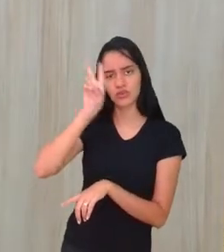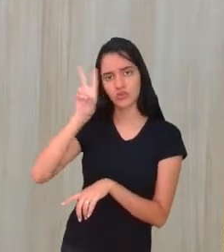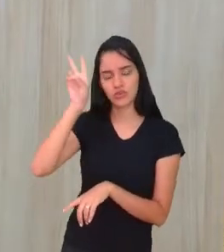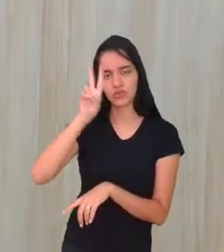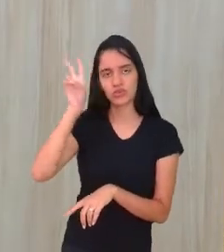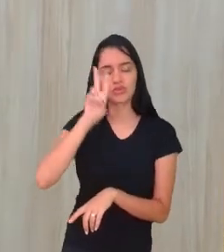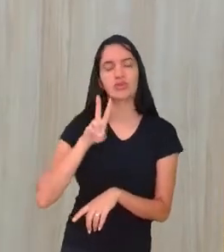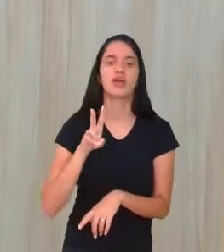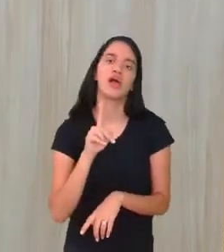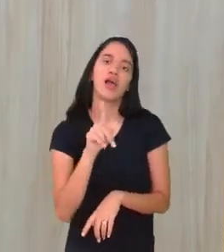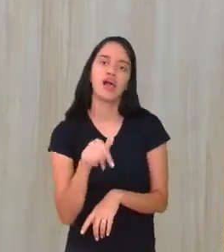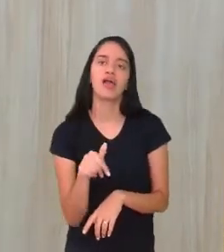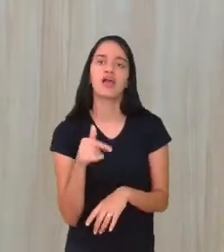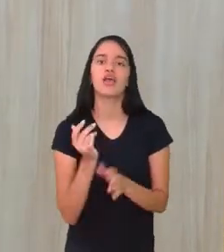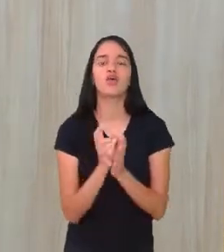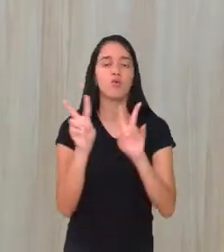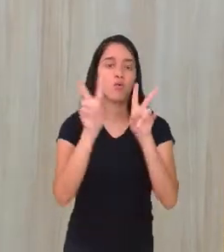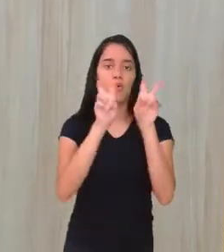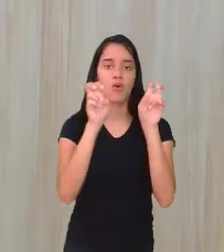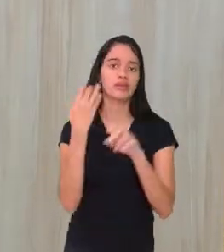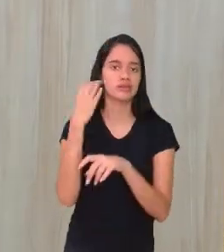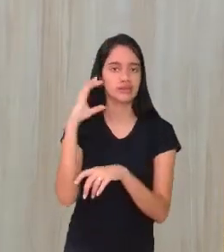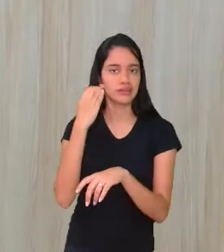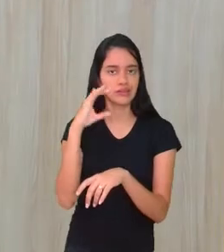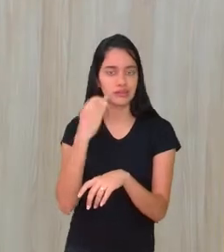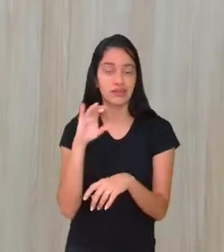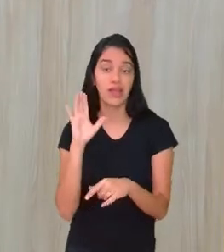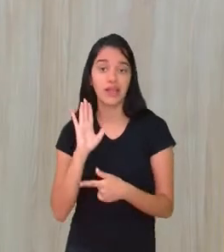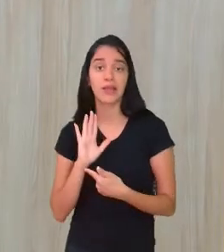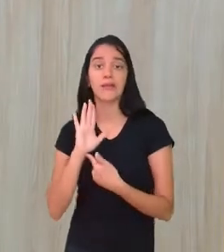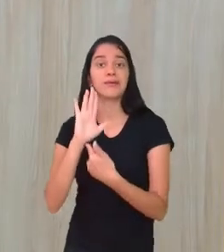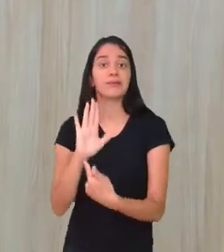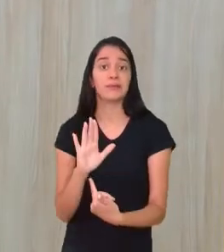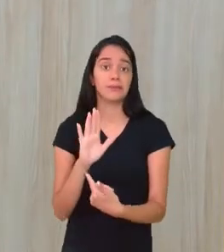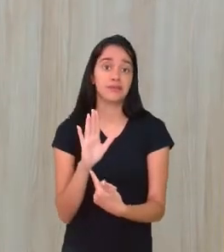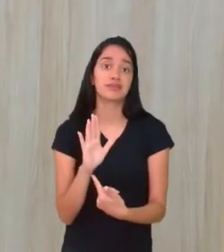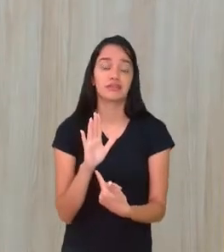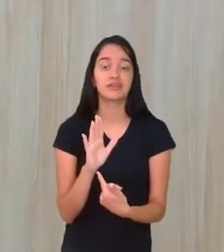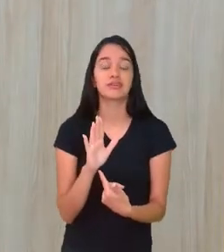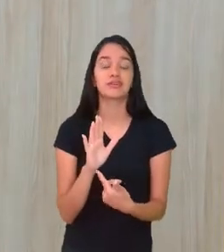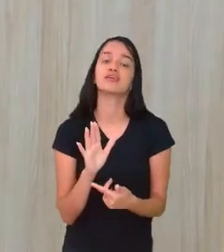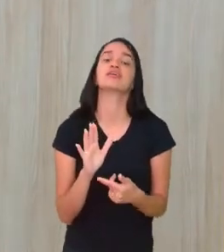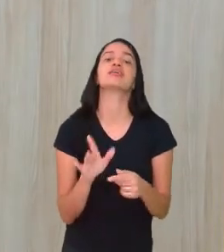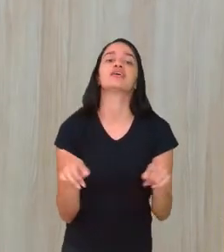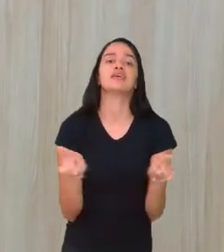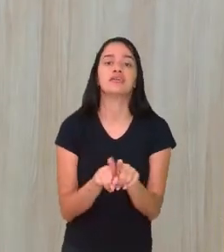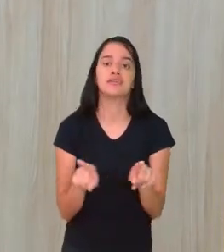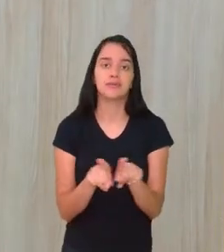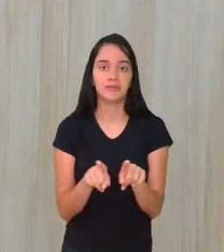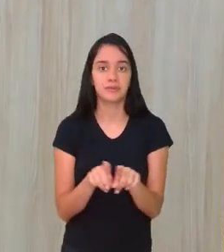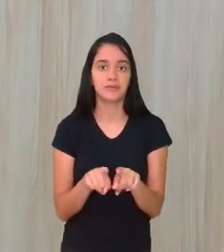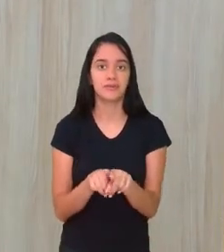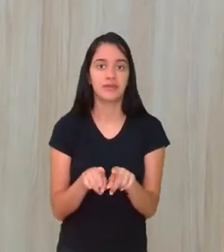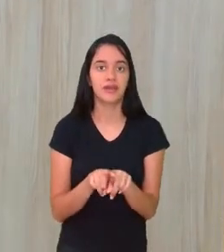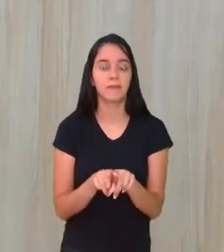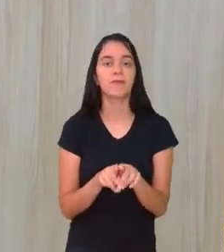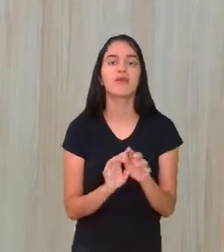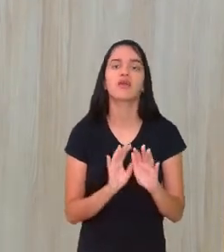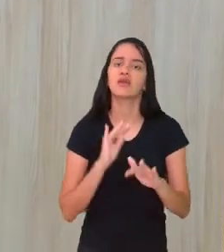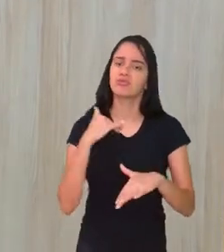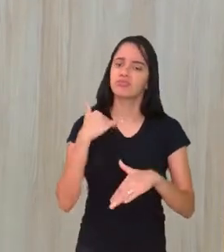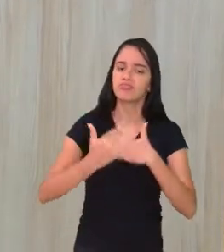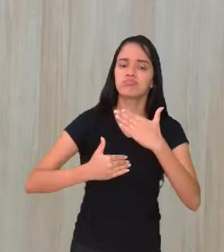relacionada ao assunto de ciências e abrir a apresentação da Feira de Ciências. E